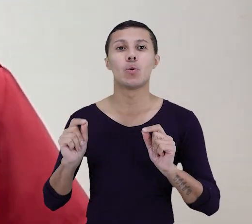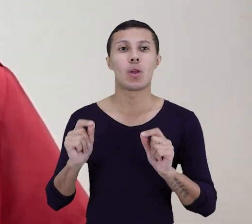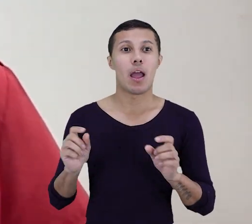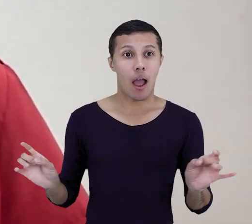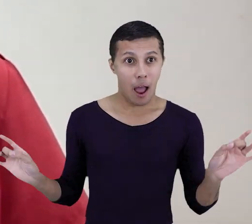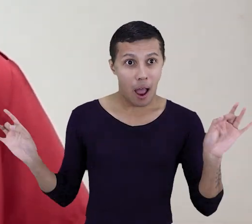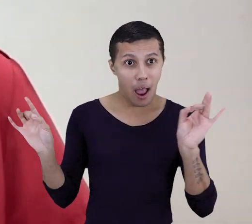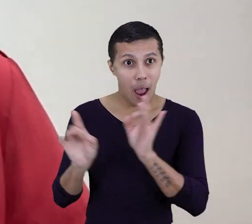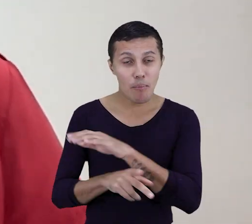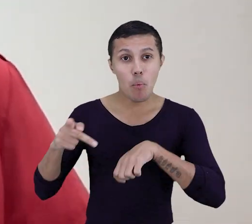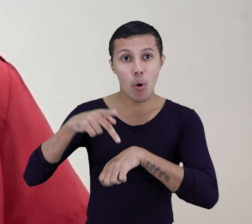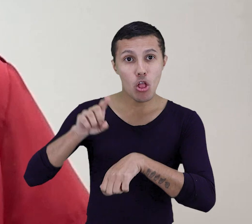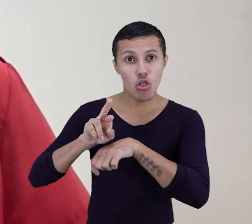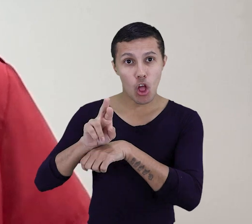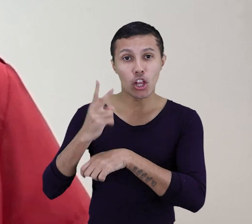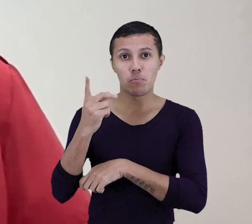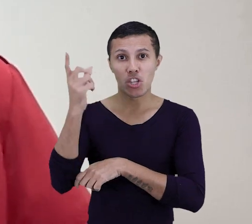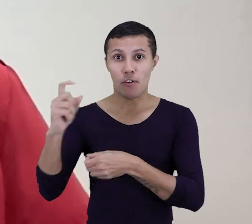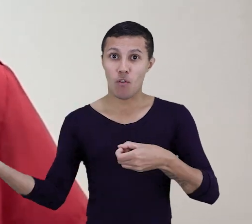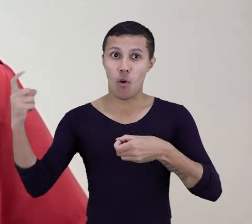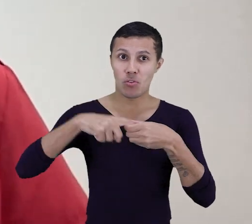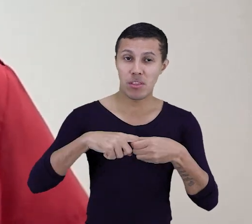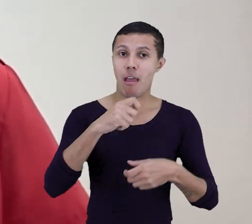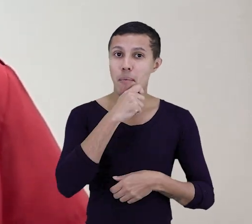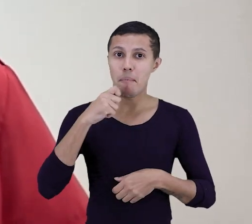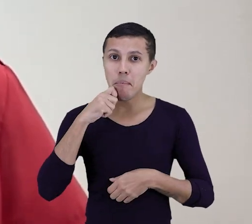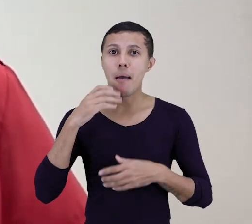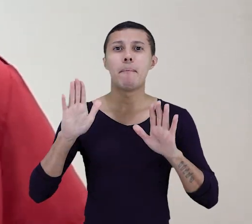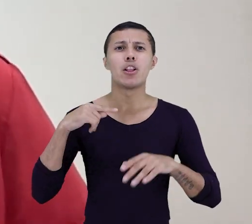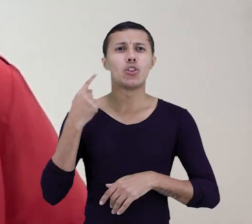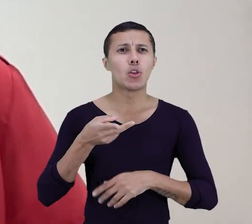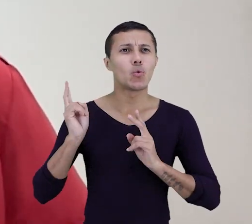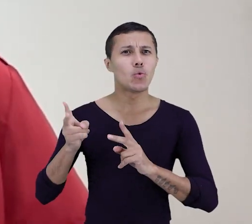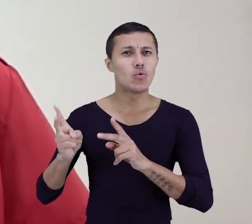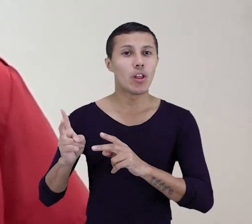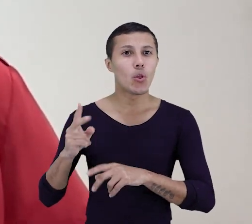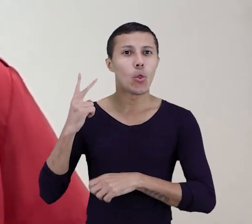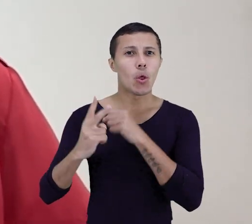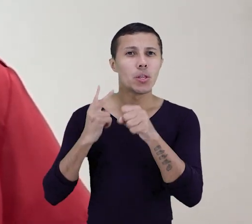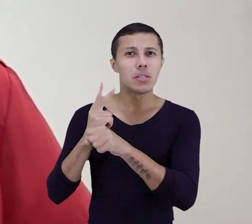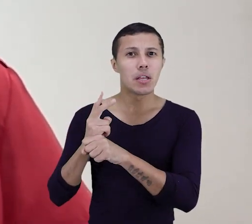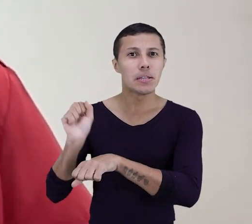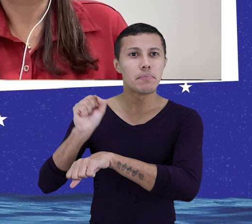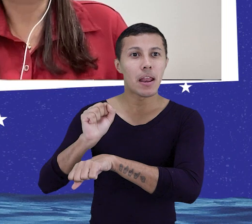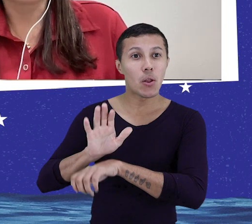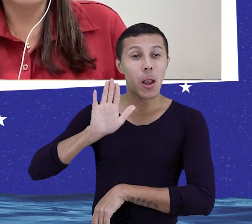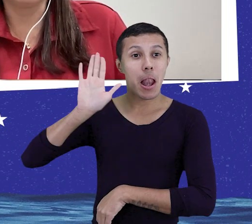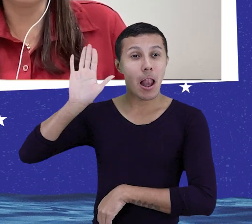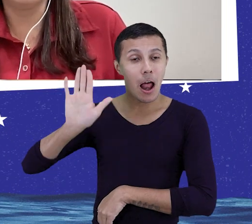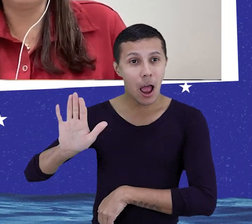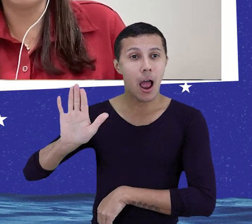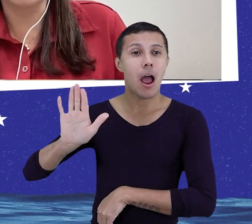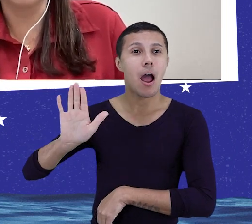terminou meu pós-doc em 2019, eu retornei para o estado, mas mesmo assim nós conseguimos ainda ficar 2 anos incubados no Supera Parque.